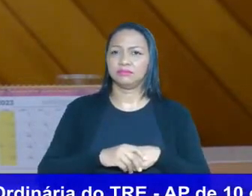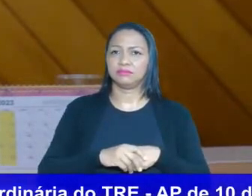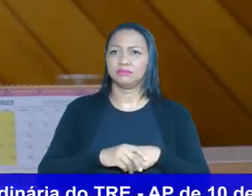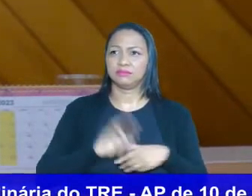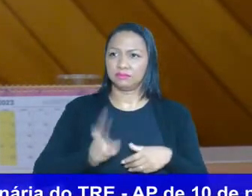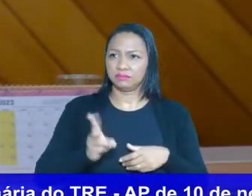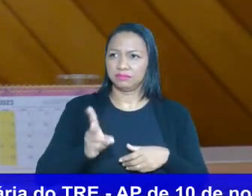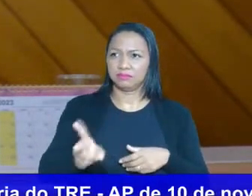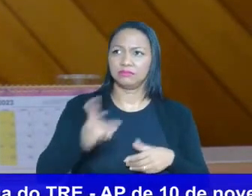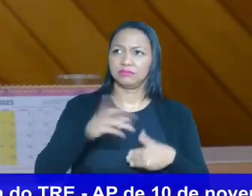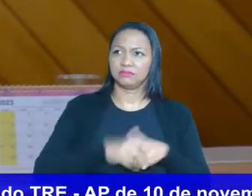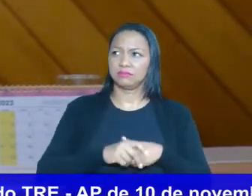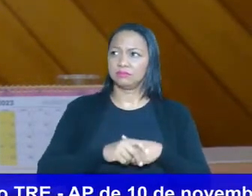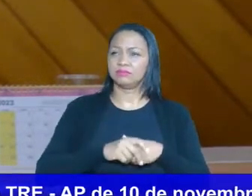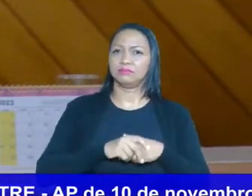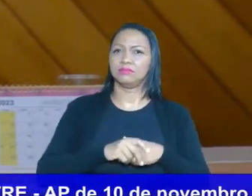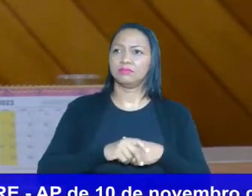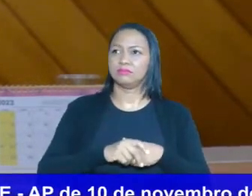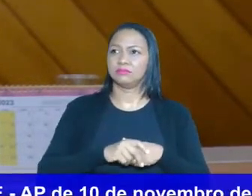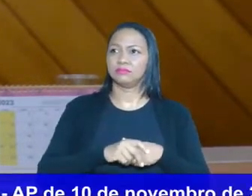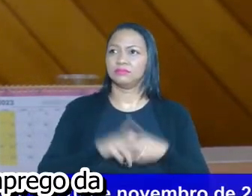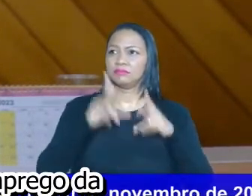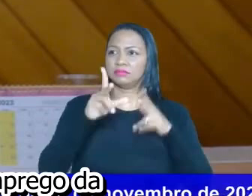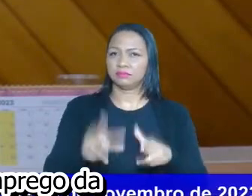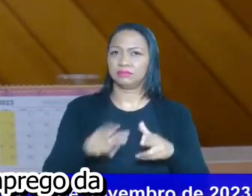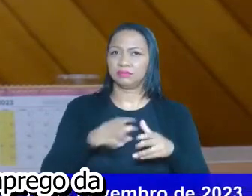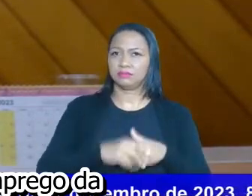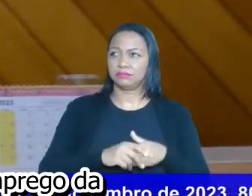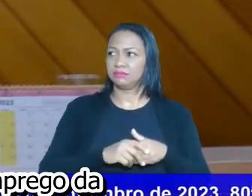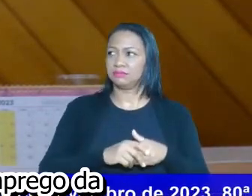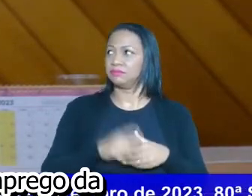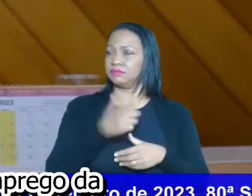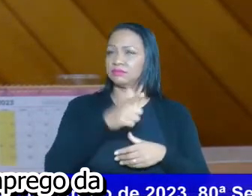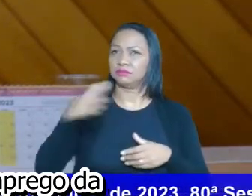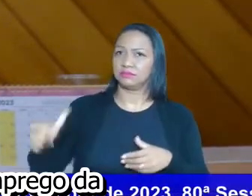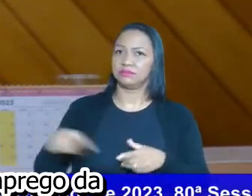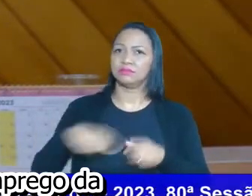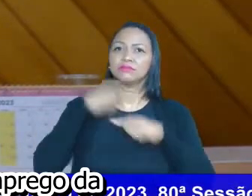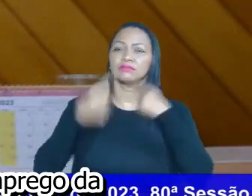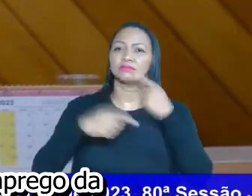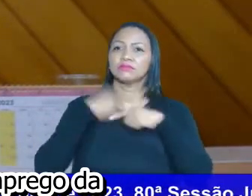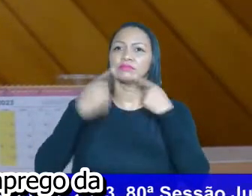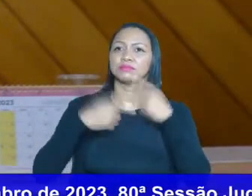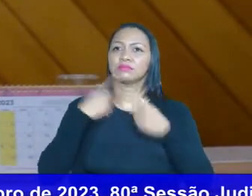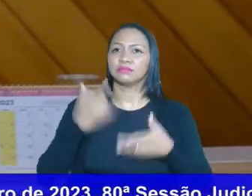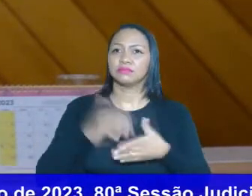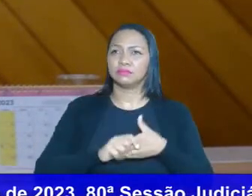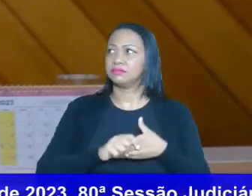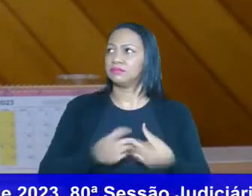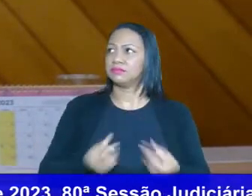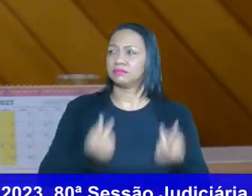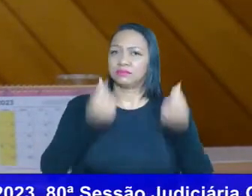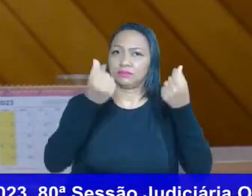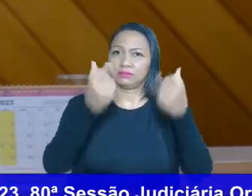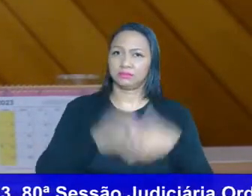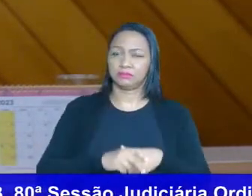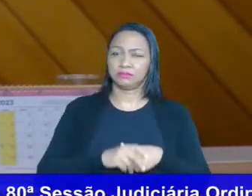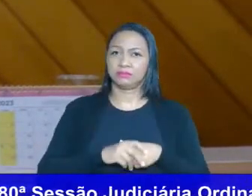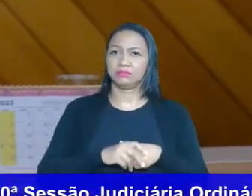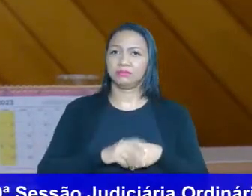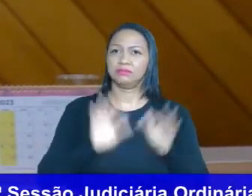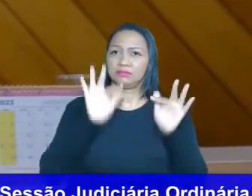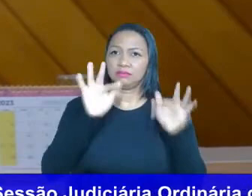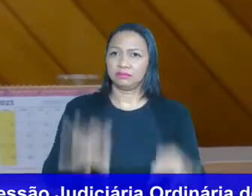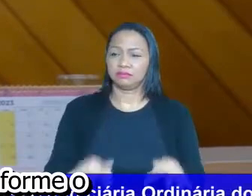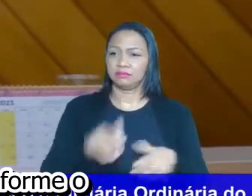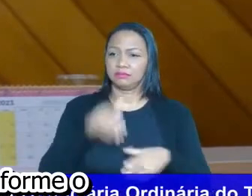do mesmo modo, têm o mesmo peso de idoneidade, desde que não haja qualquer dúvida quanto ao emprego da verba para aquela finalidade